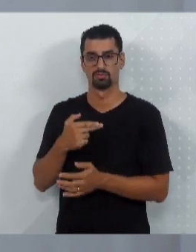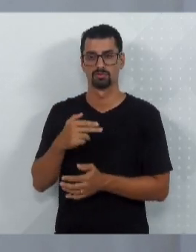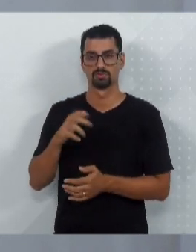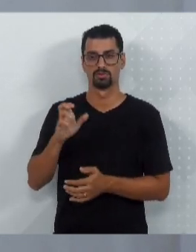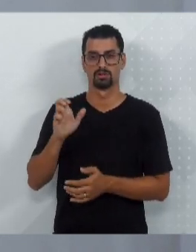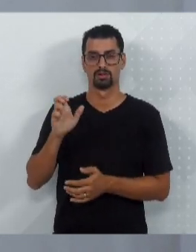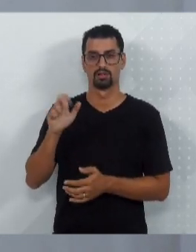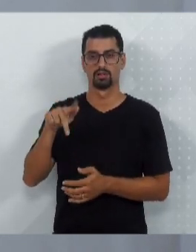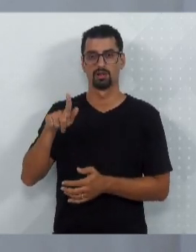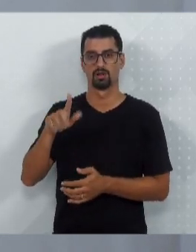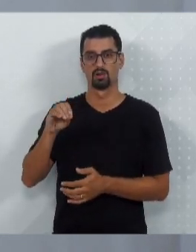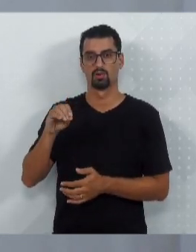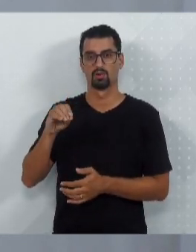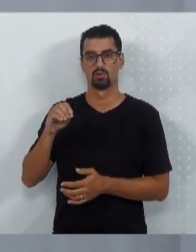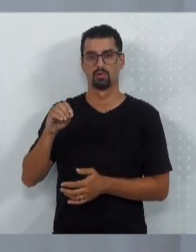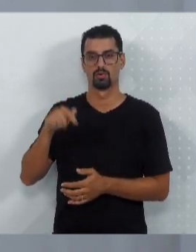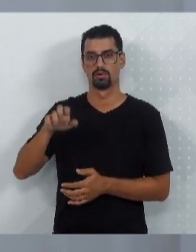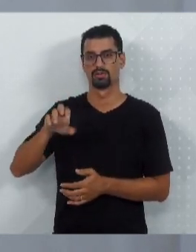reconhecida